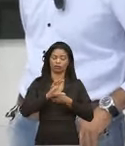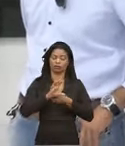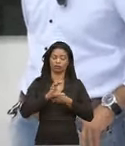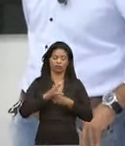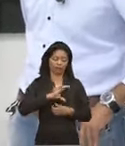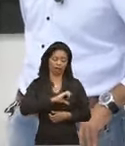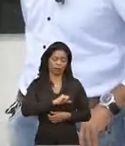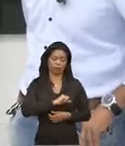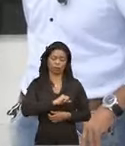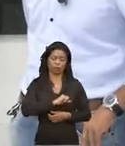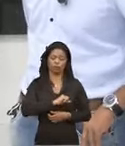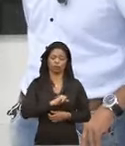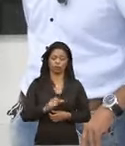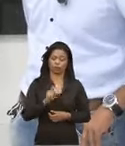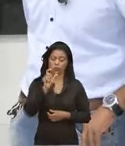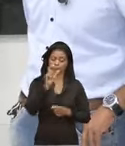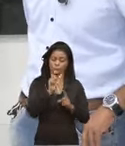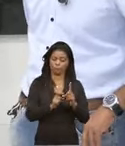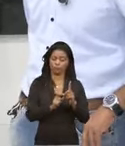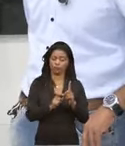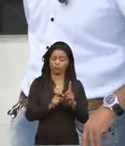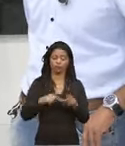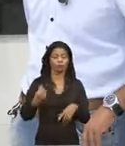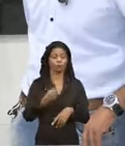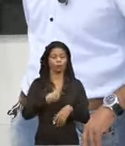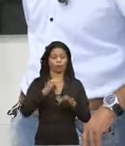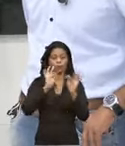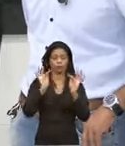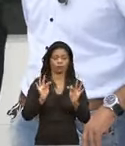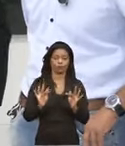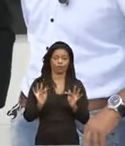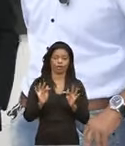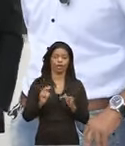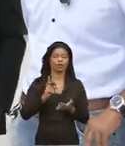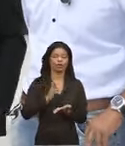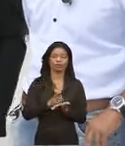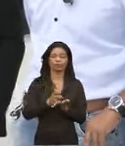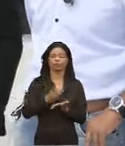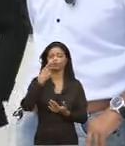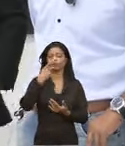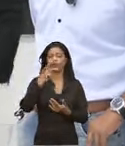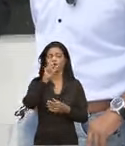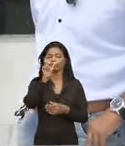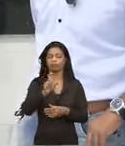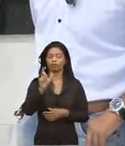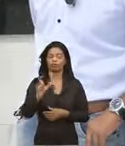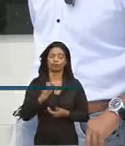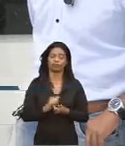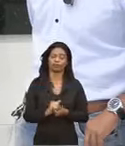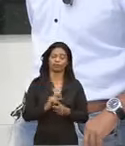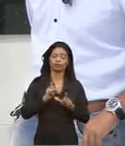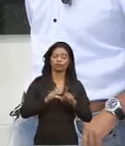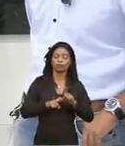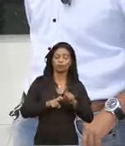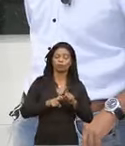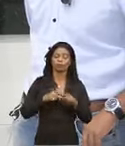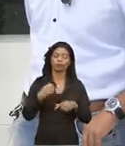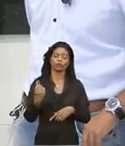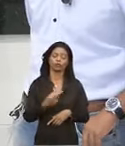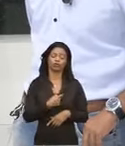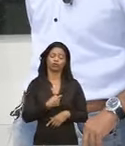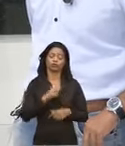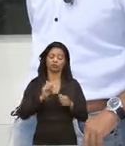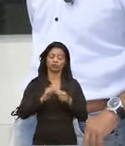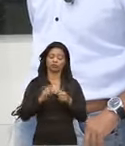ao próximo. Nós ficamos muito felizes. Eu sempre falo para as pessoas, e depende de nós, cada um de